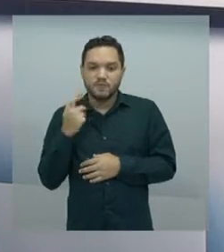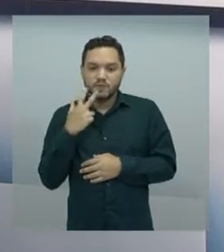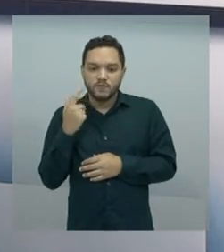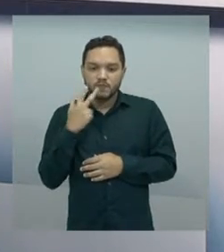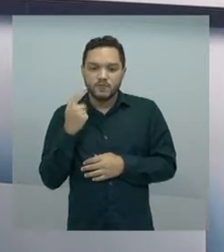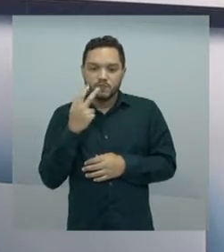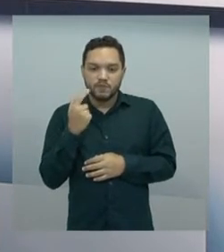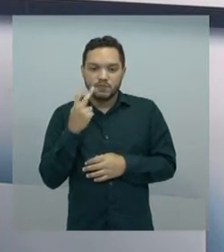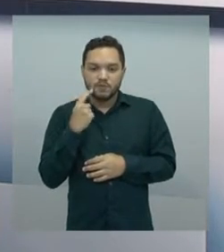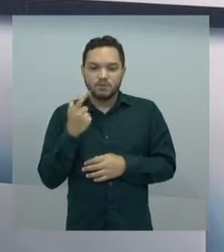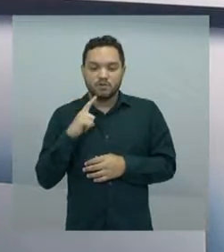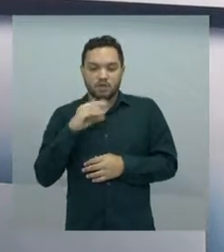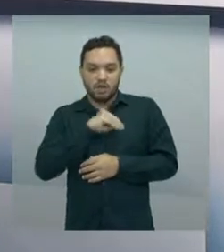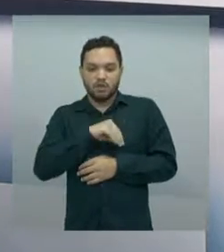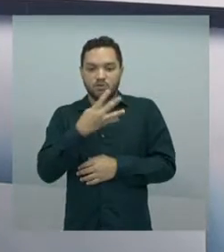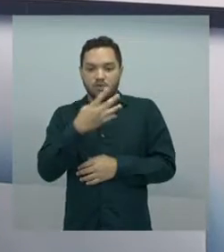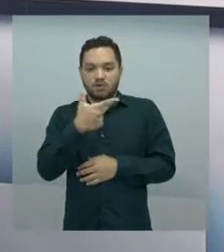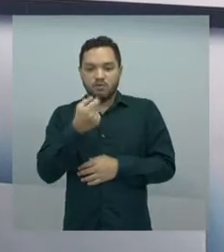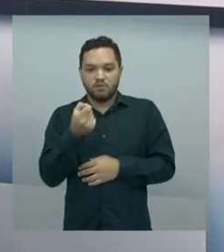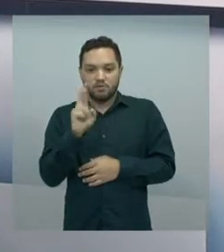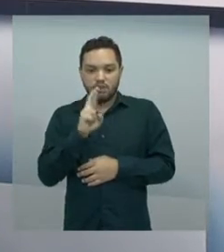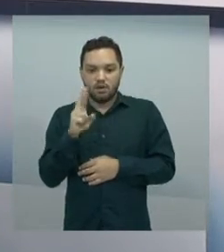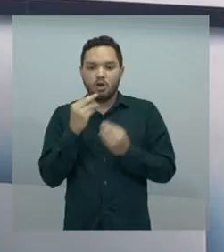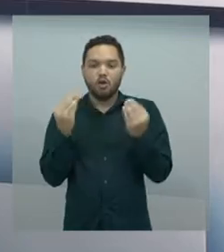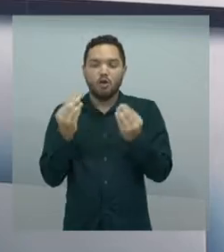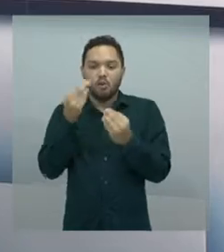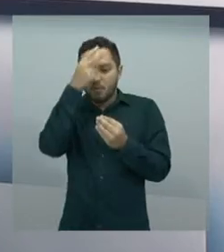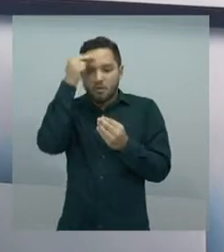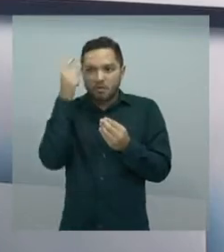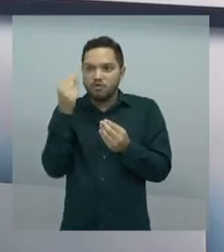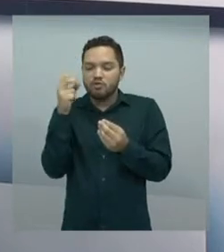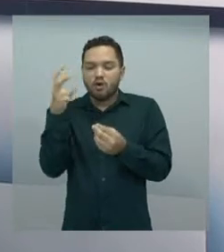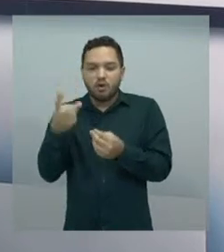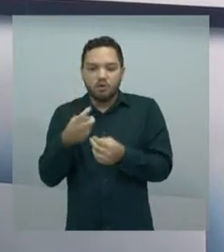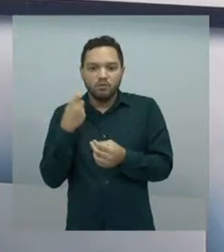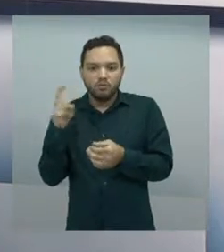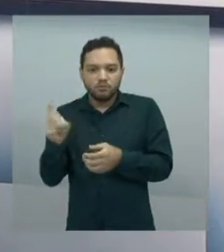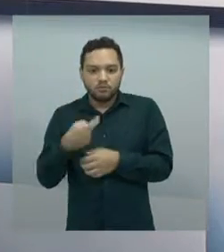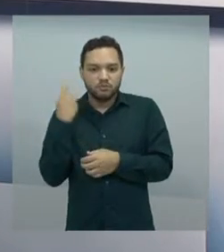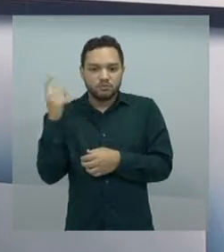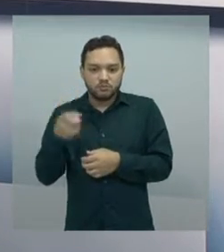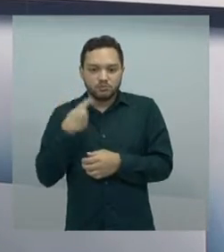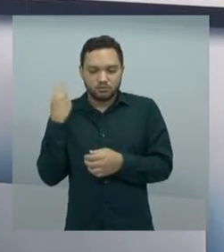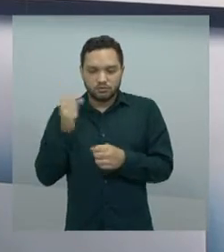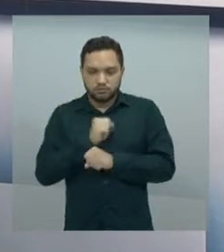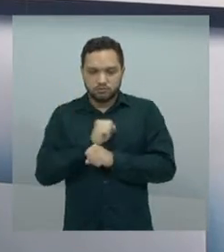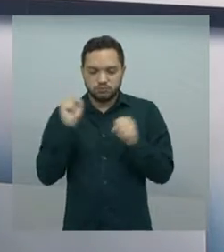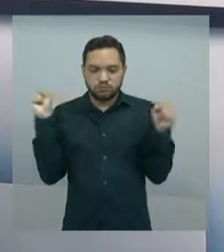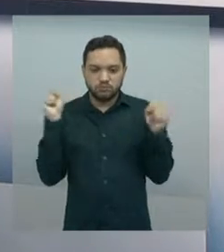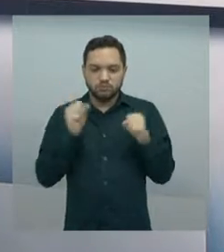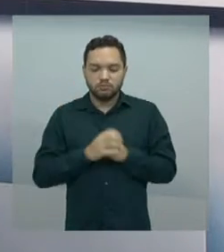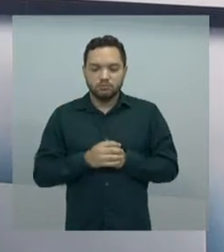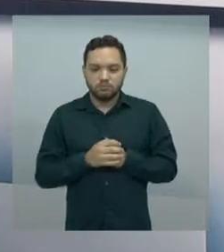até R$420. Como é que o prefeito vai arrecadar? O Bolsonaro está propondo